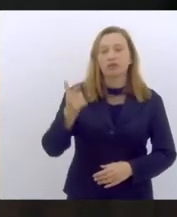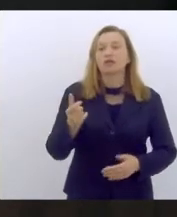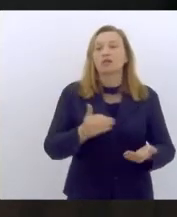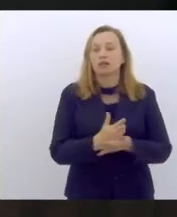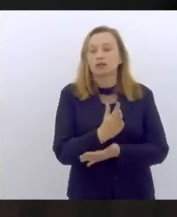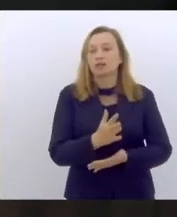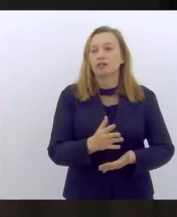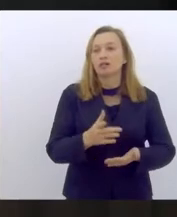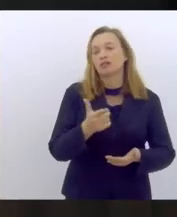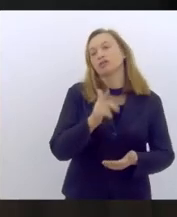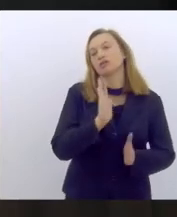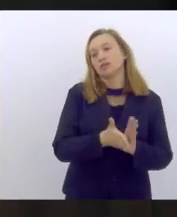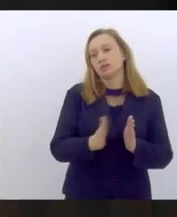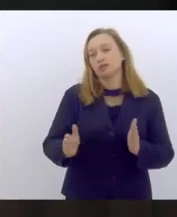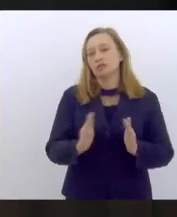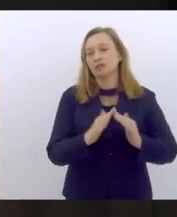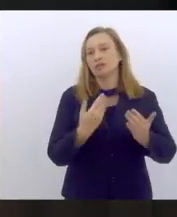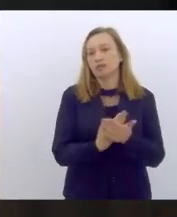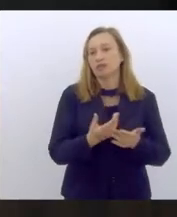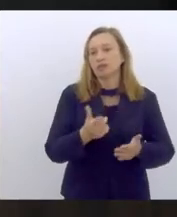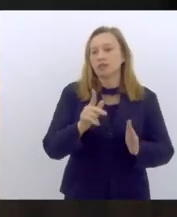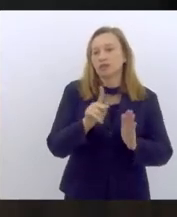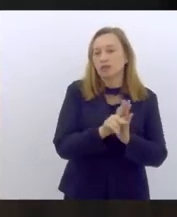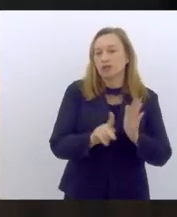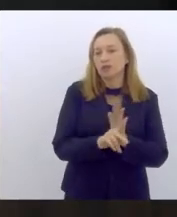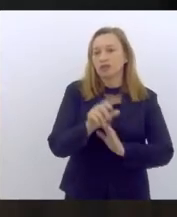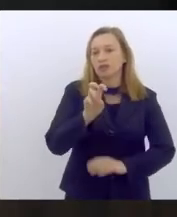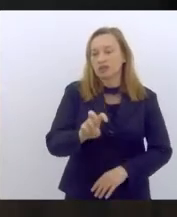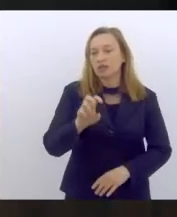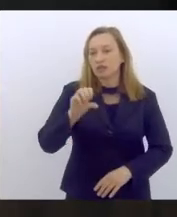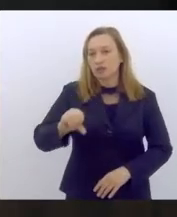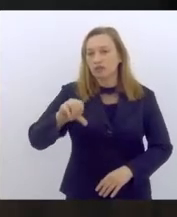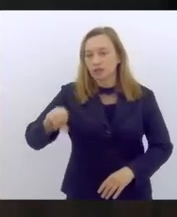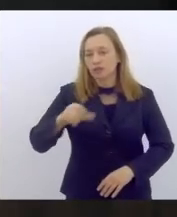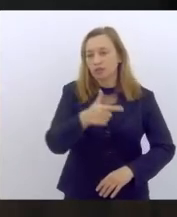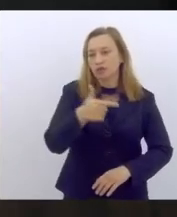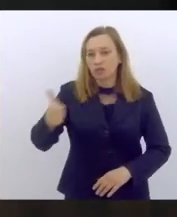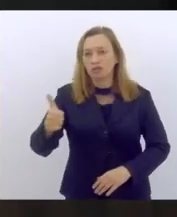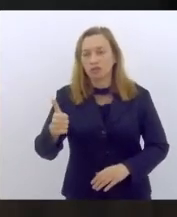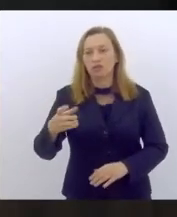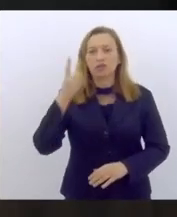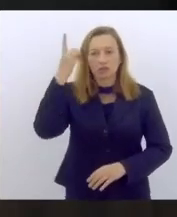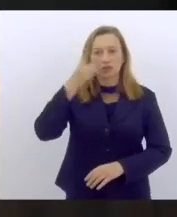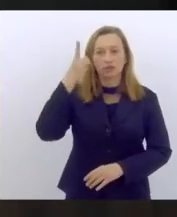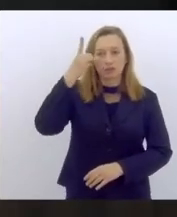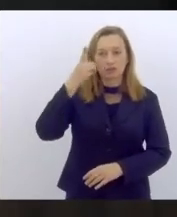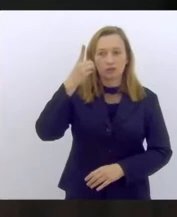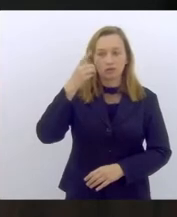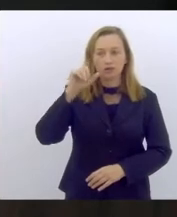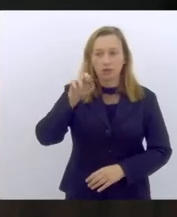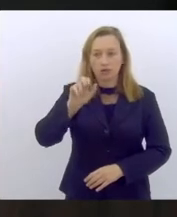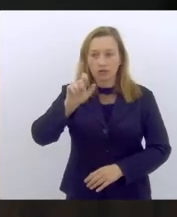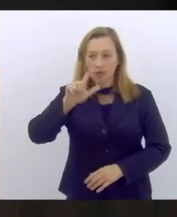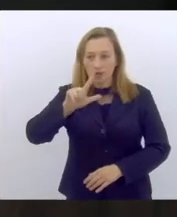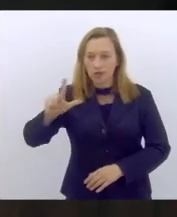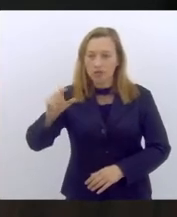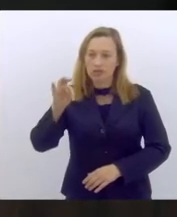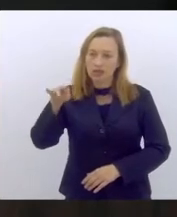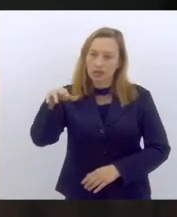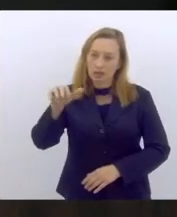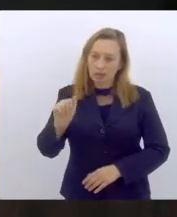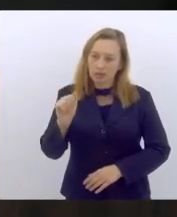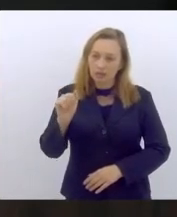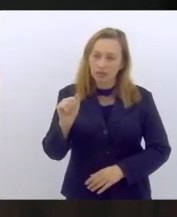na ordem do dia do projeto de lei 599 de 22 Deputado Coronel Salema